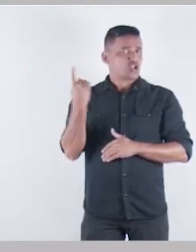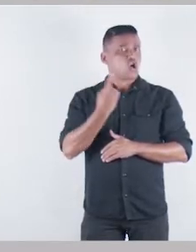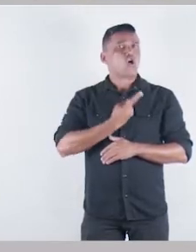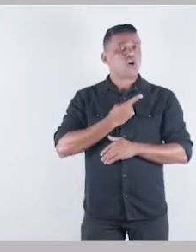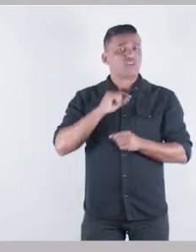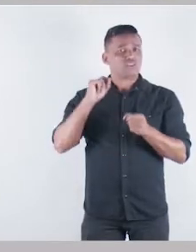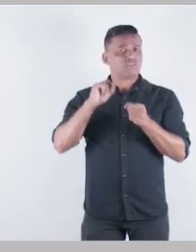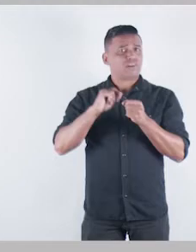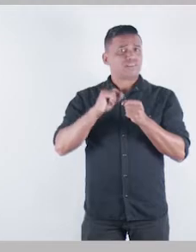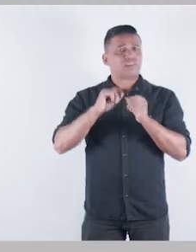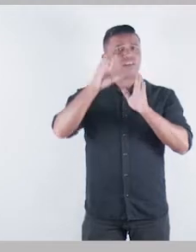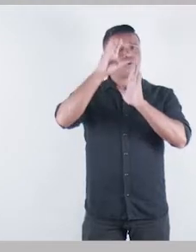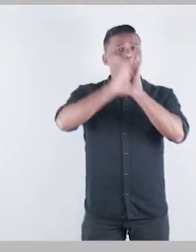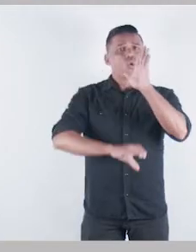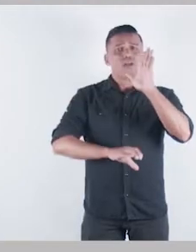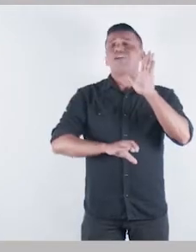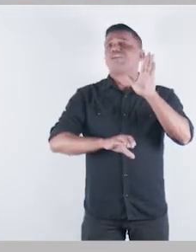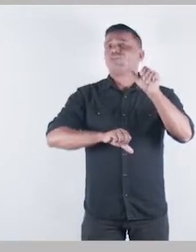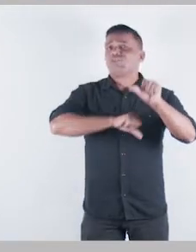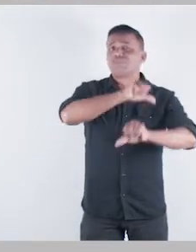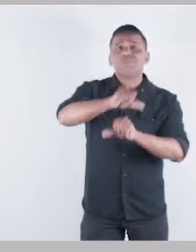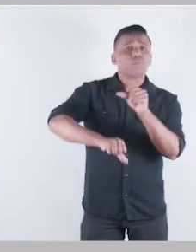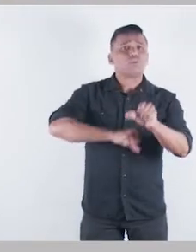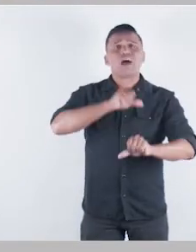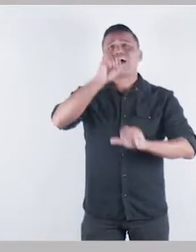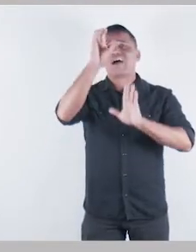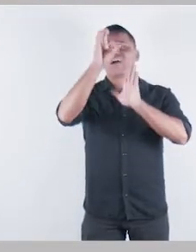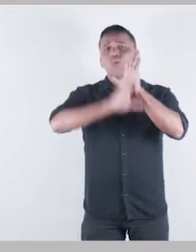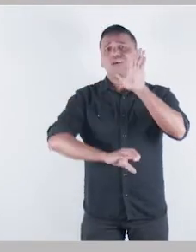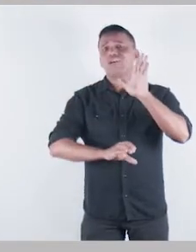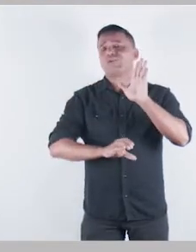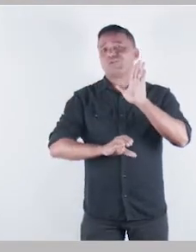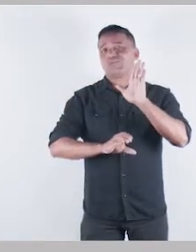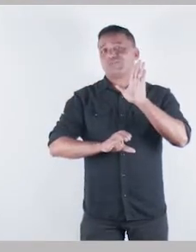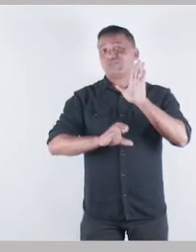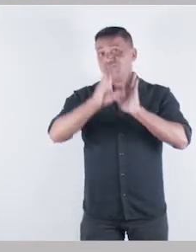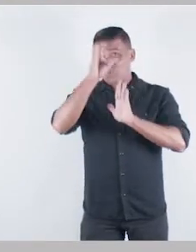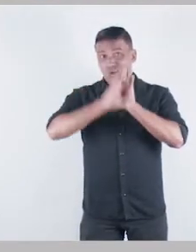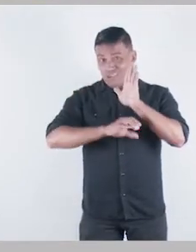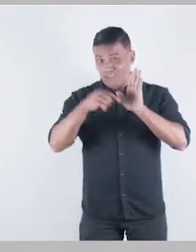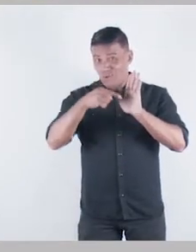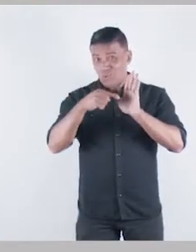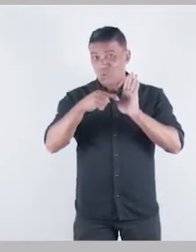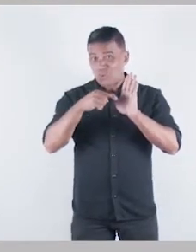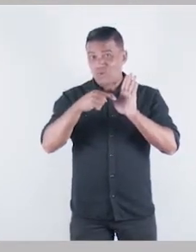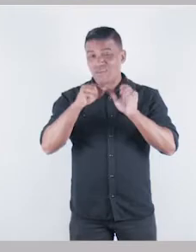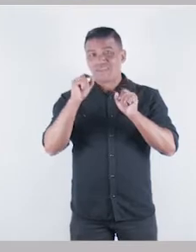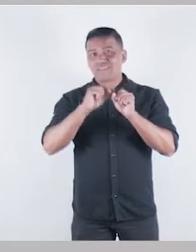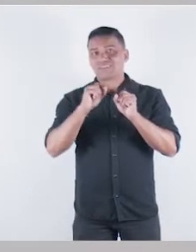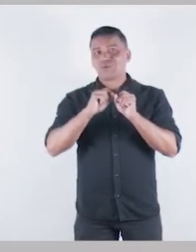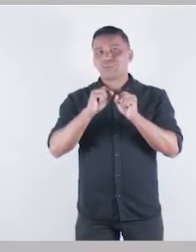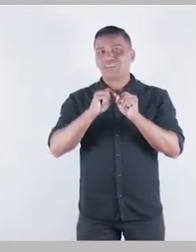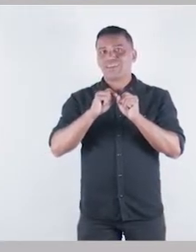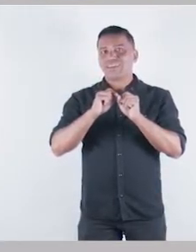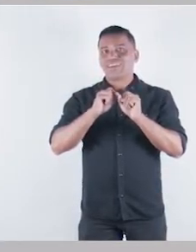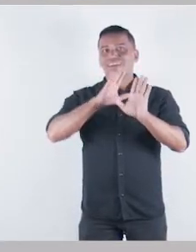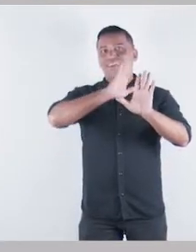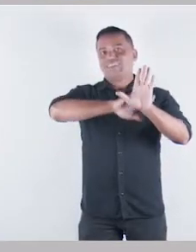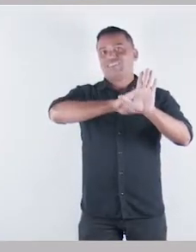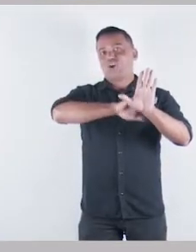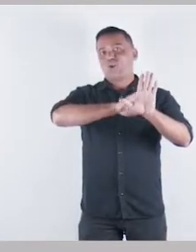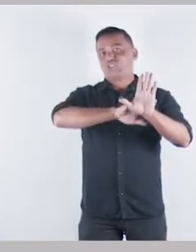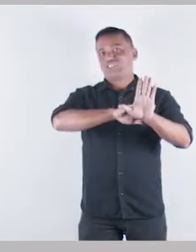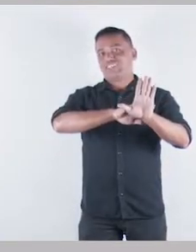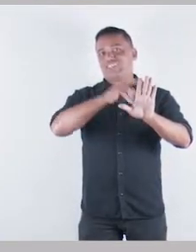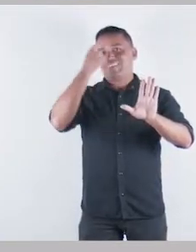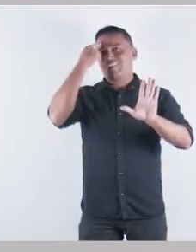mexer nos currículos, mas mexer no currículo é um negócio que é praticamente mexer na ideologia,